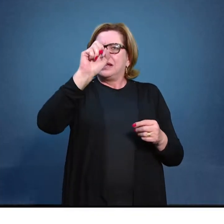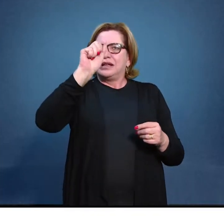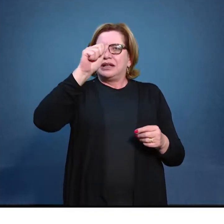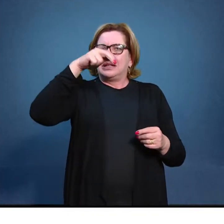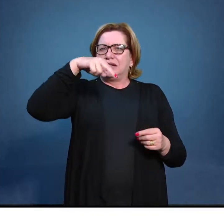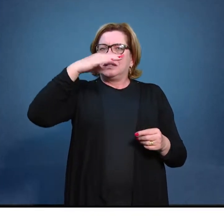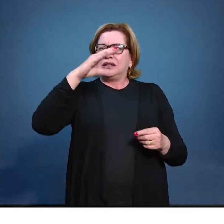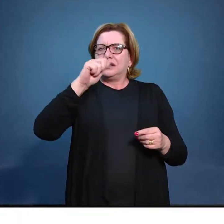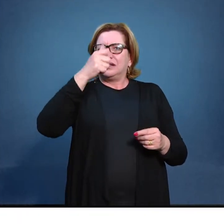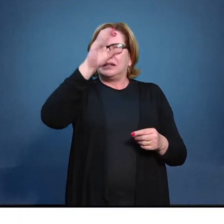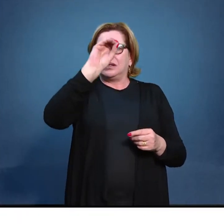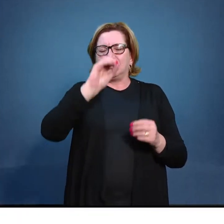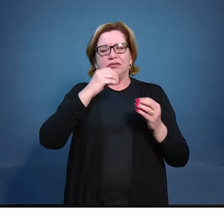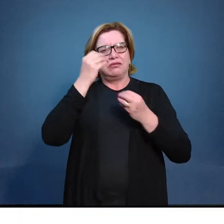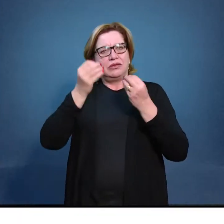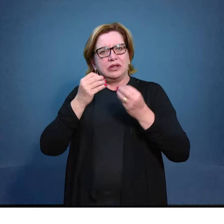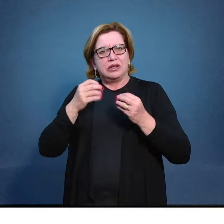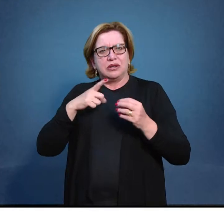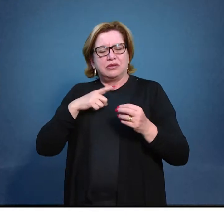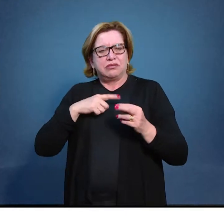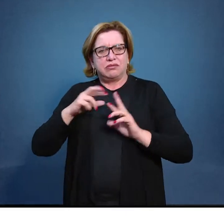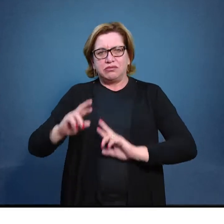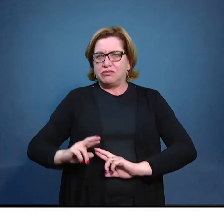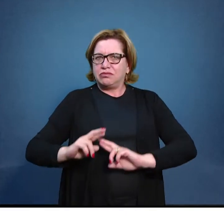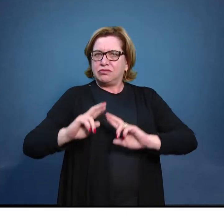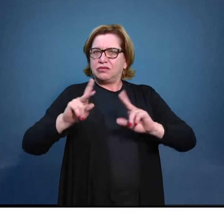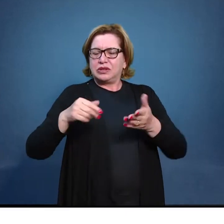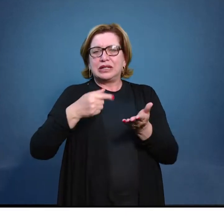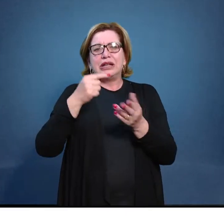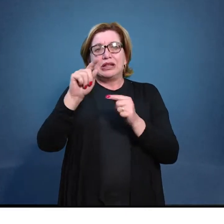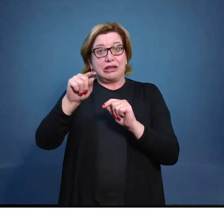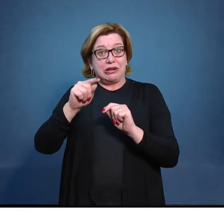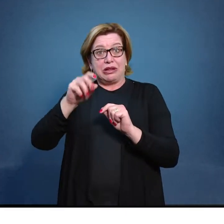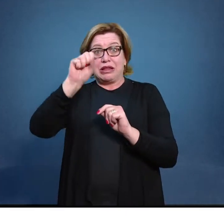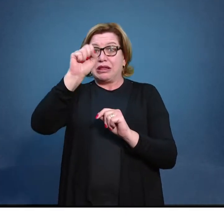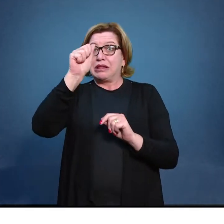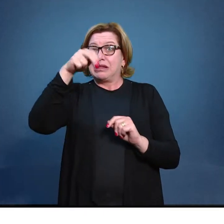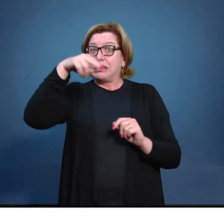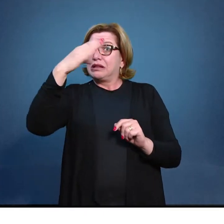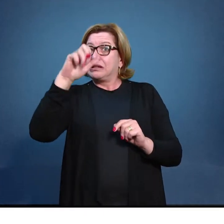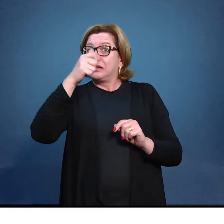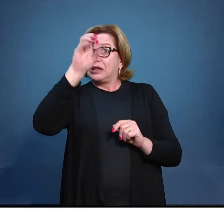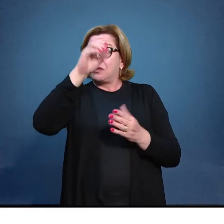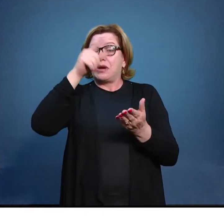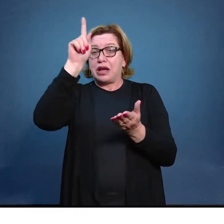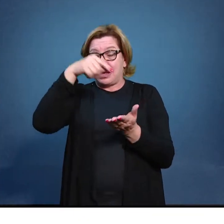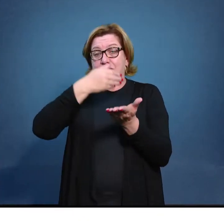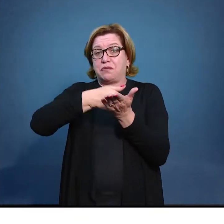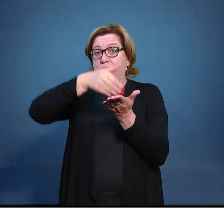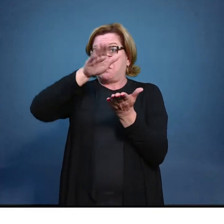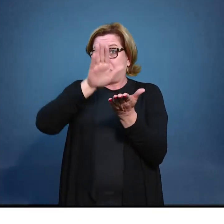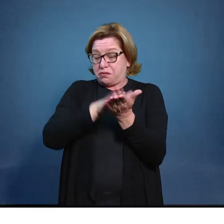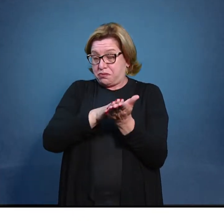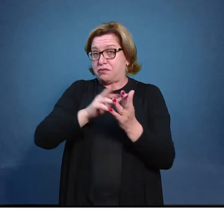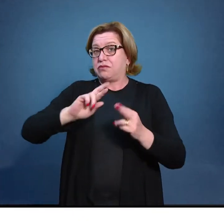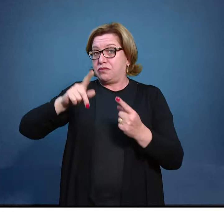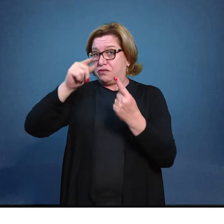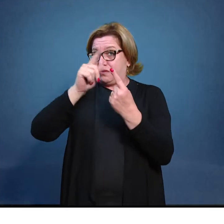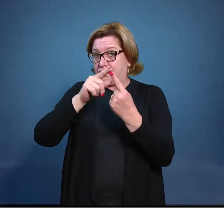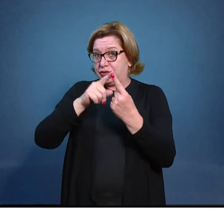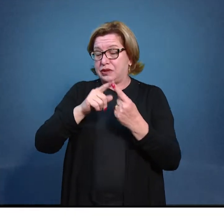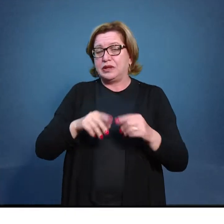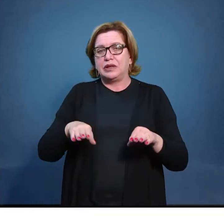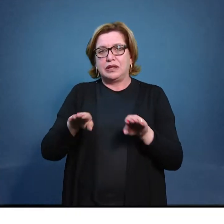porque aí ele tem um outro enquadramento, uma multa, uma pena, não se enquadra na definição de tributo.